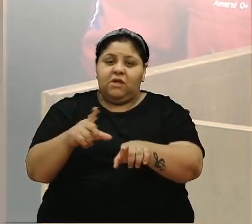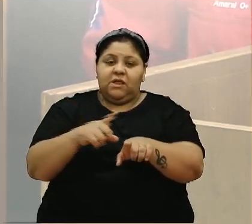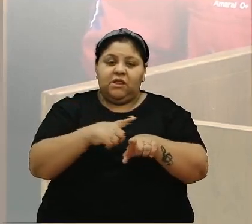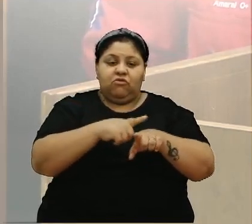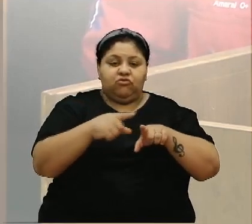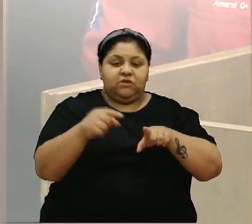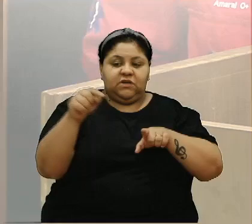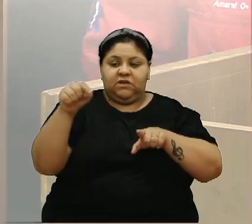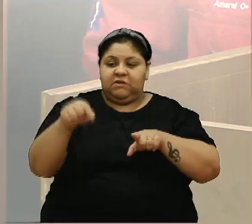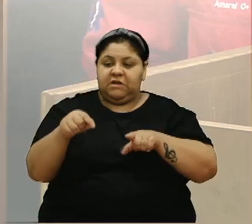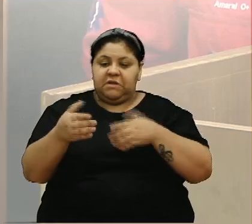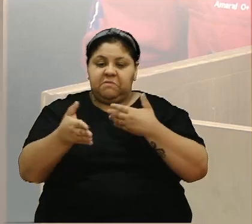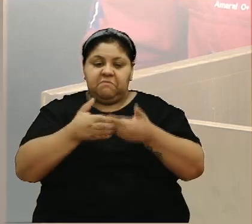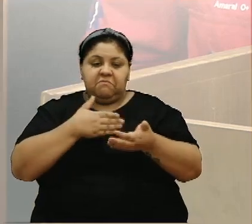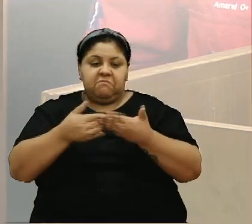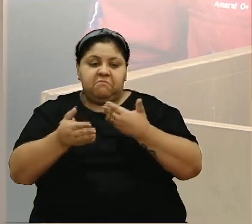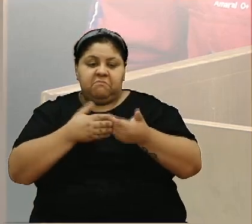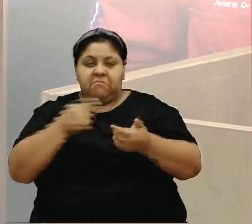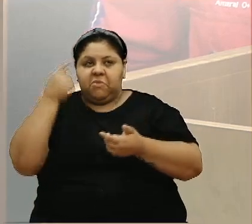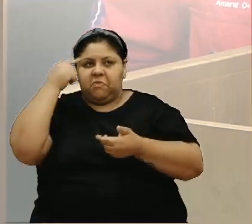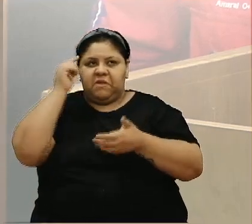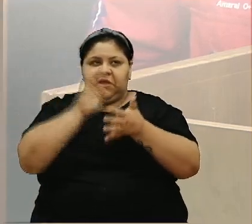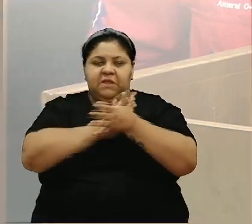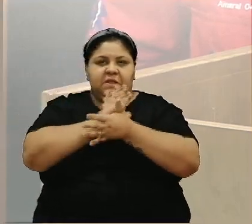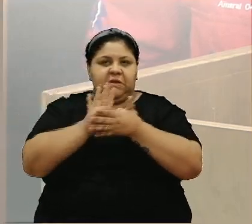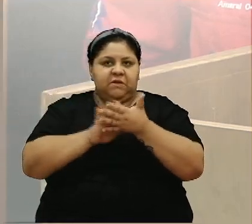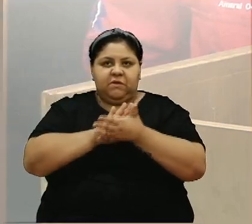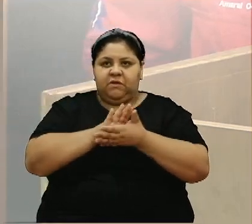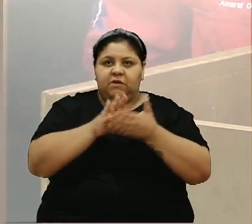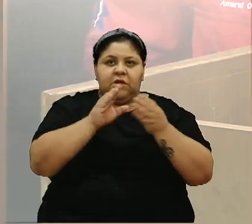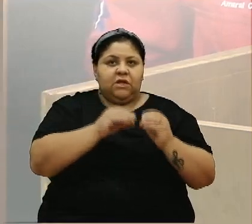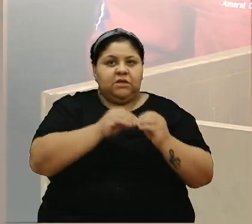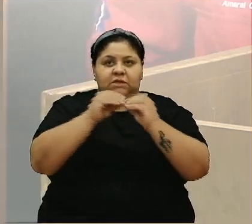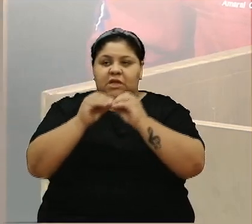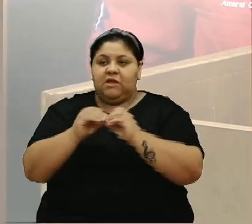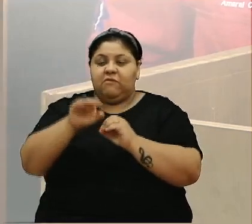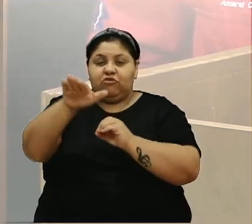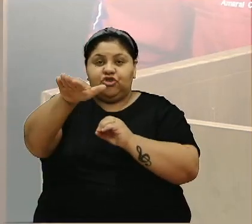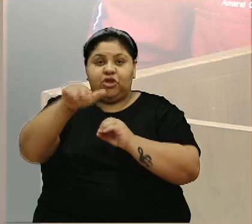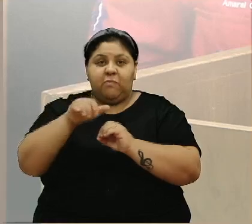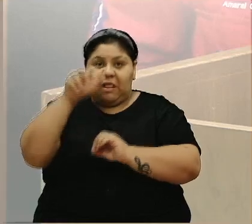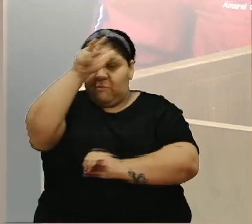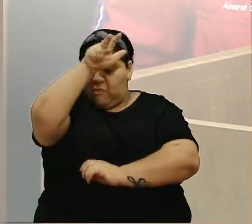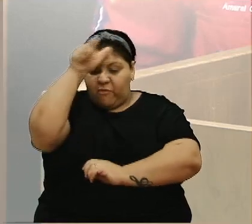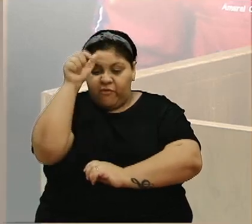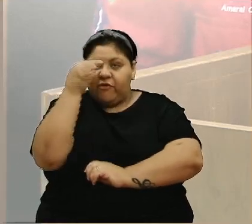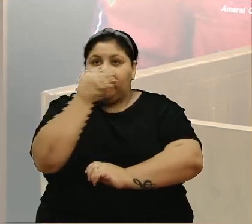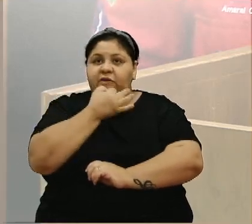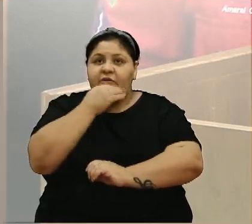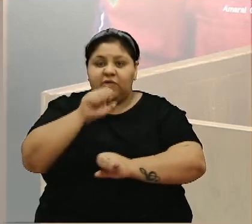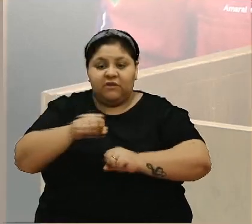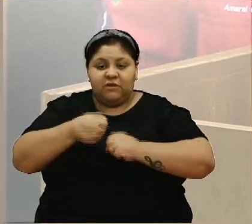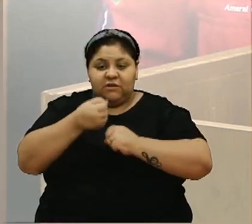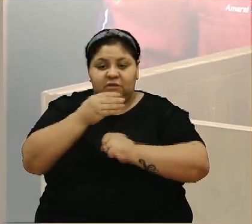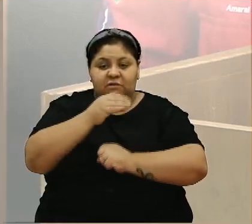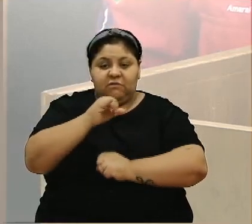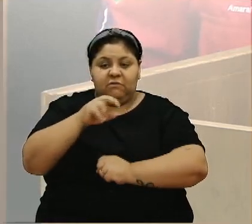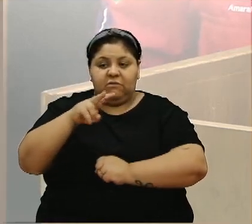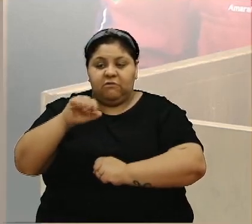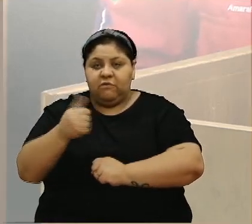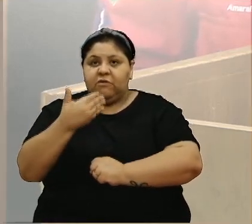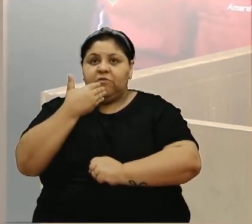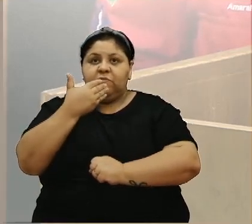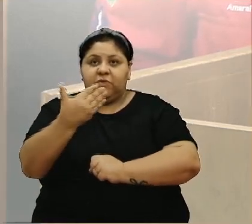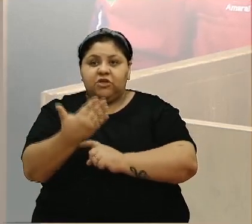daqui livianamente ou sem pensar. Saímos convocado pelo prefeito da cidade, Defesa Civil, onde pediram auxílio para